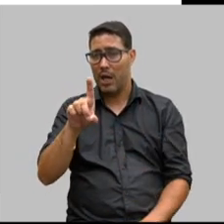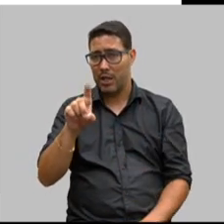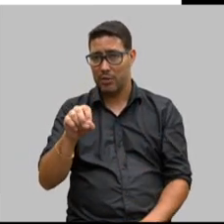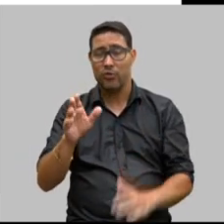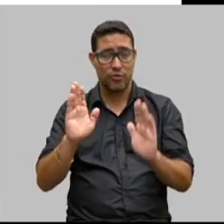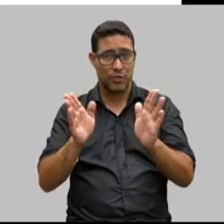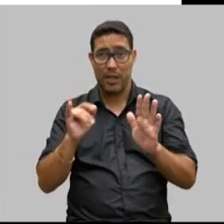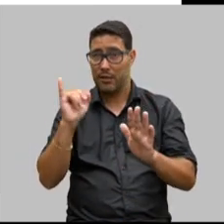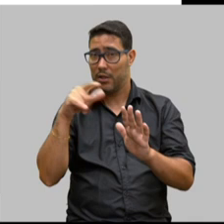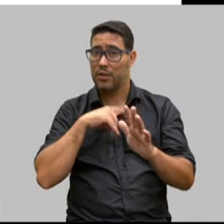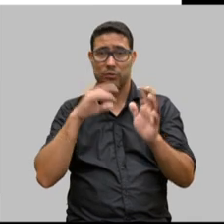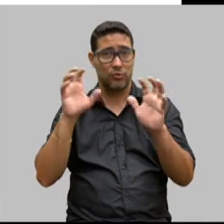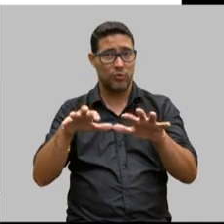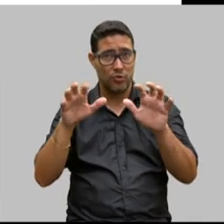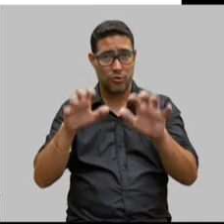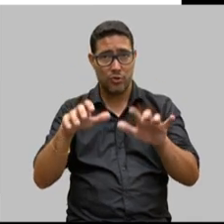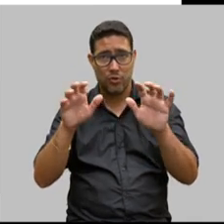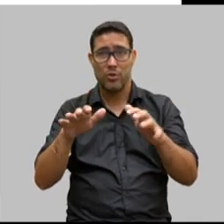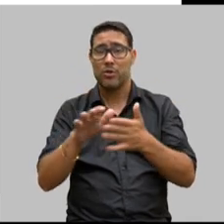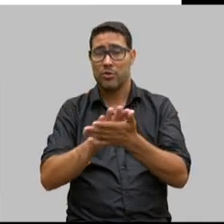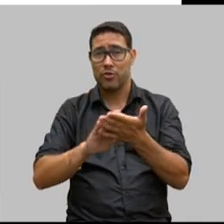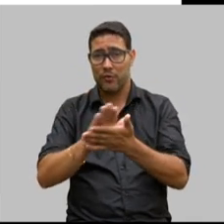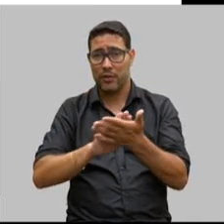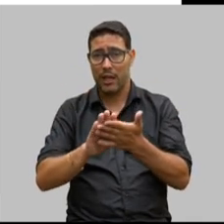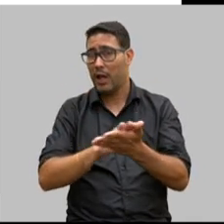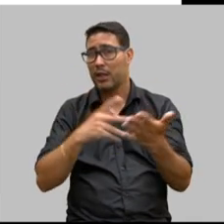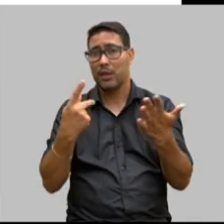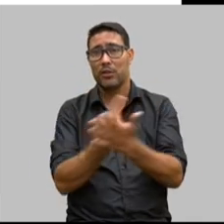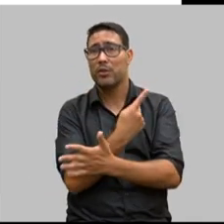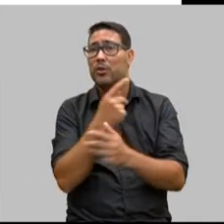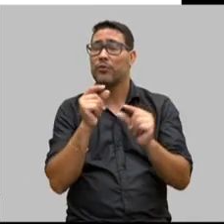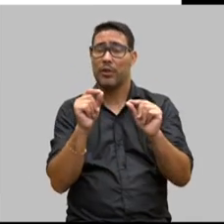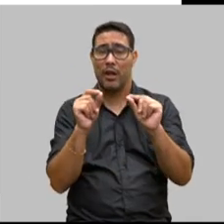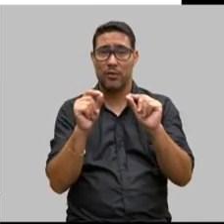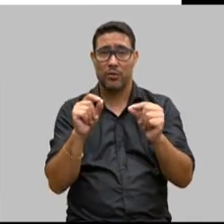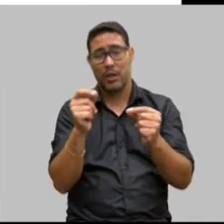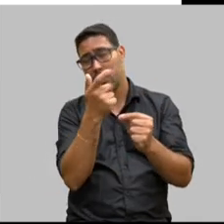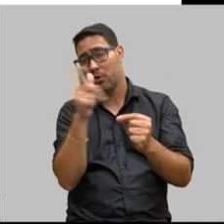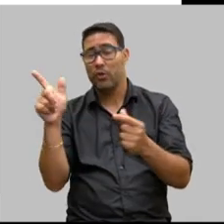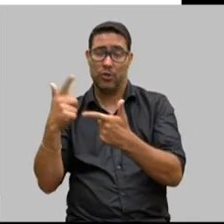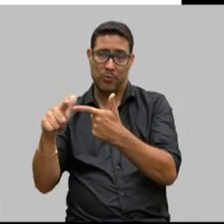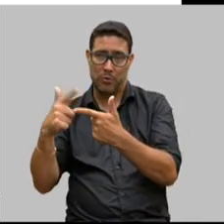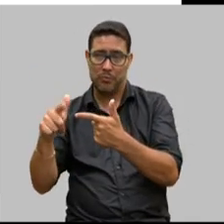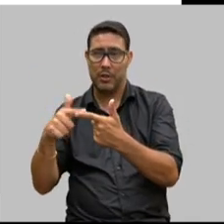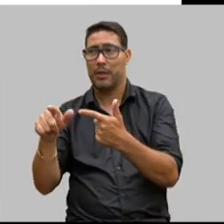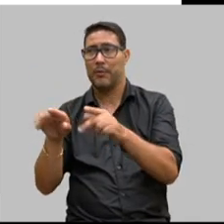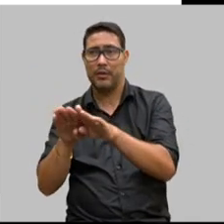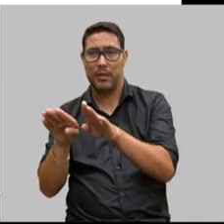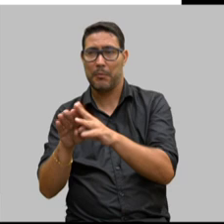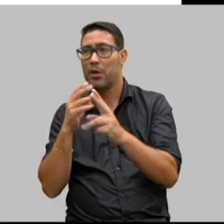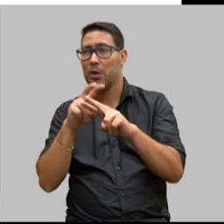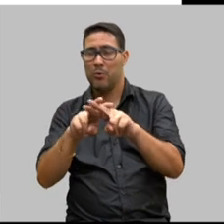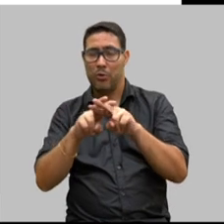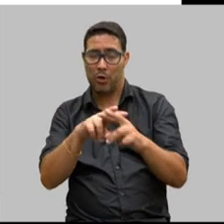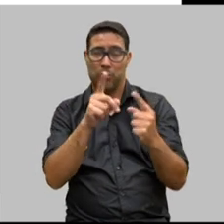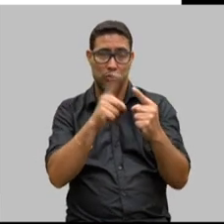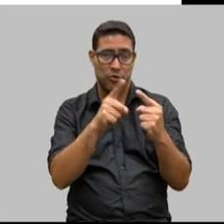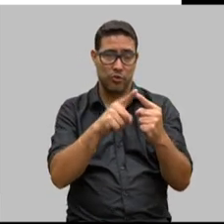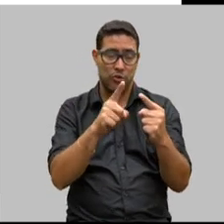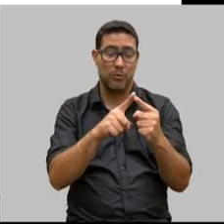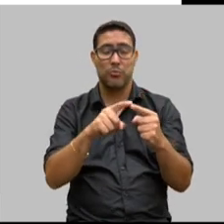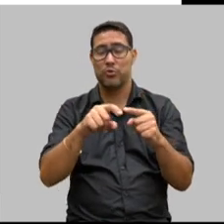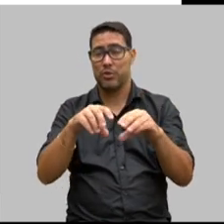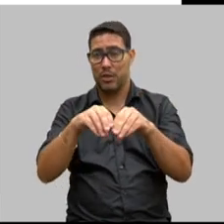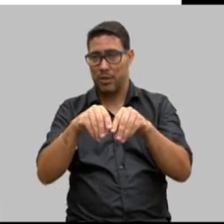nada, o que, que acontece com outros problemas associados ao tipo de solo, à topografia?